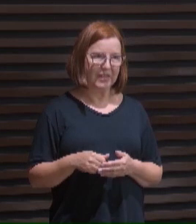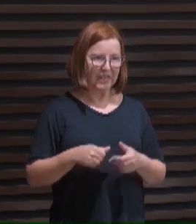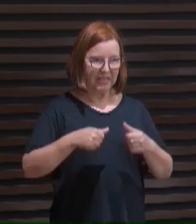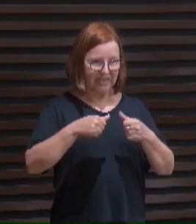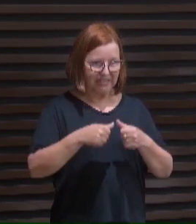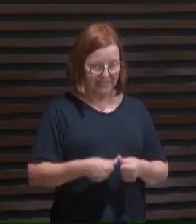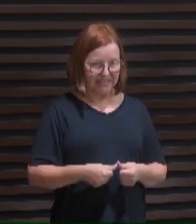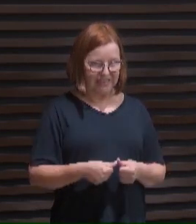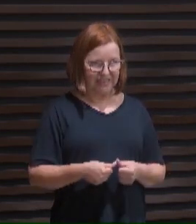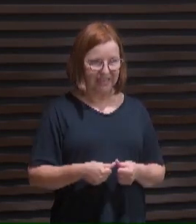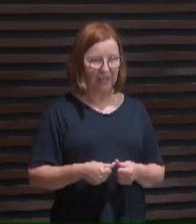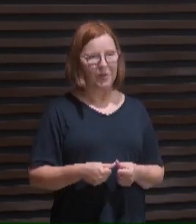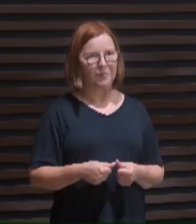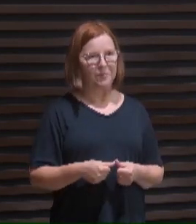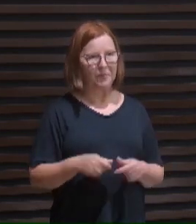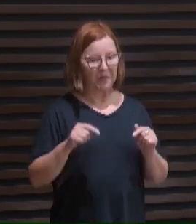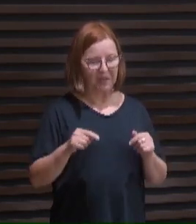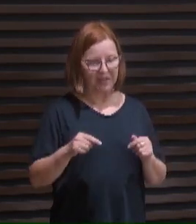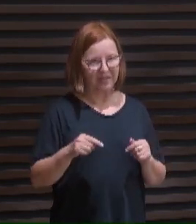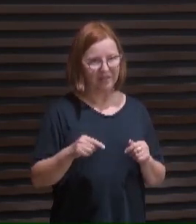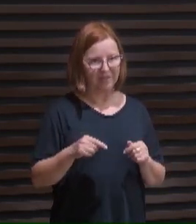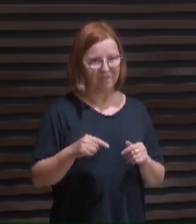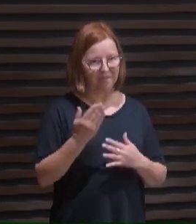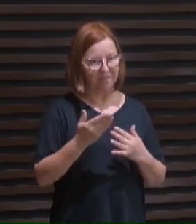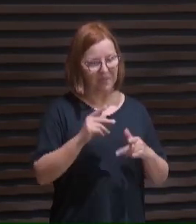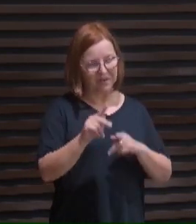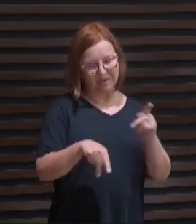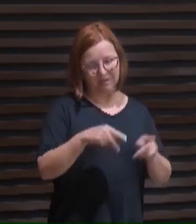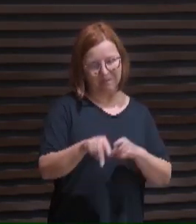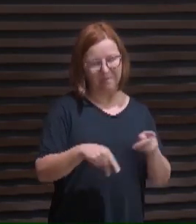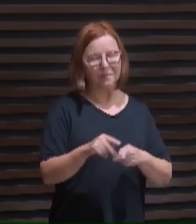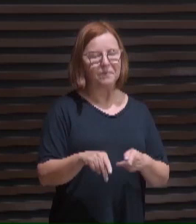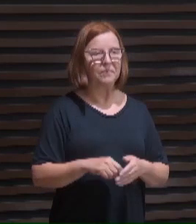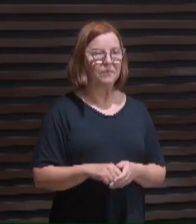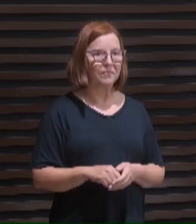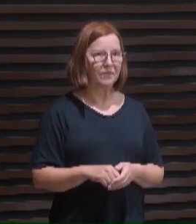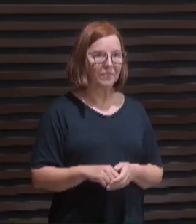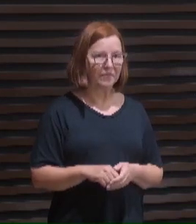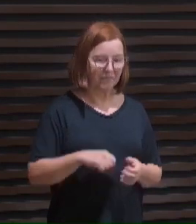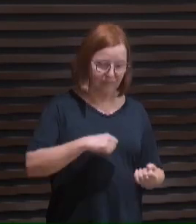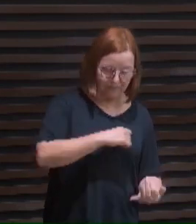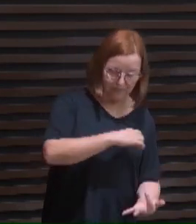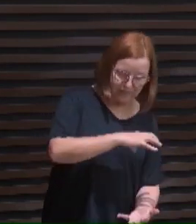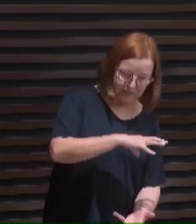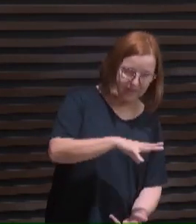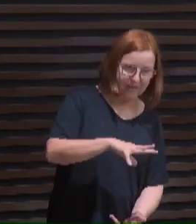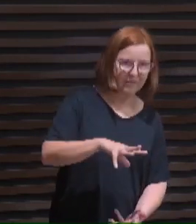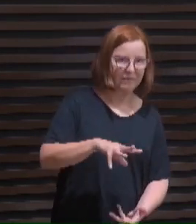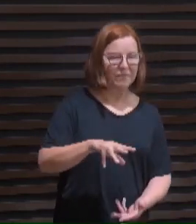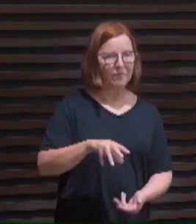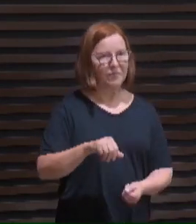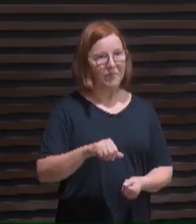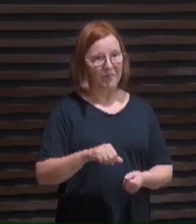e sai com muita facilidade. Então, a terra e